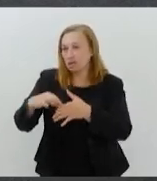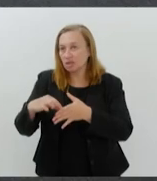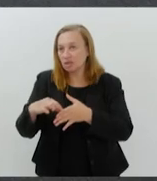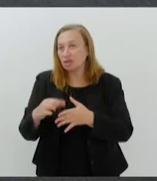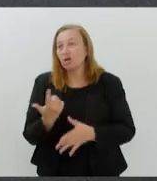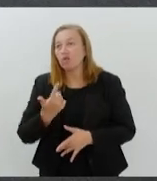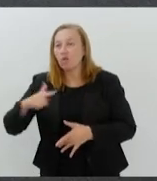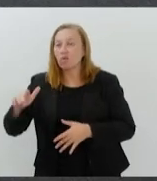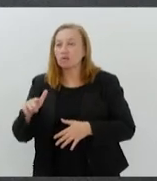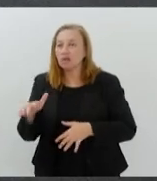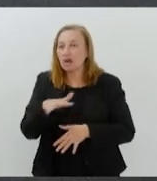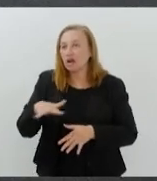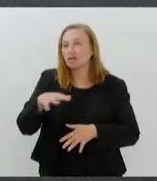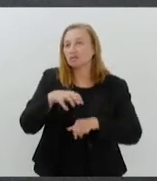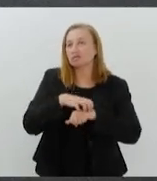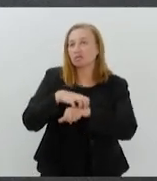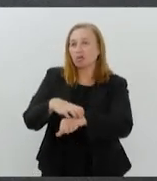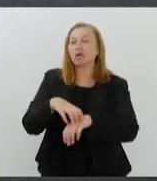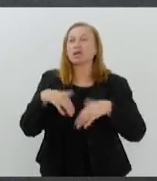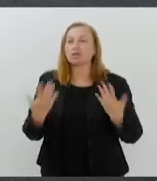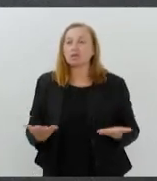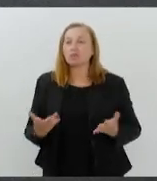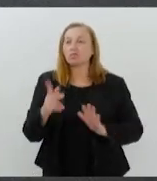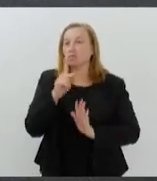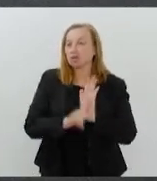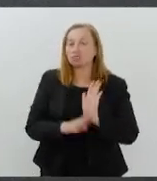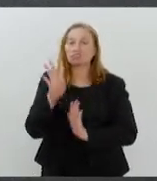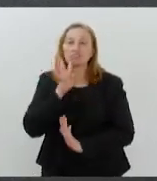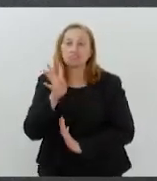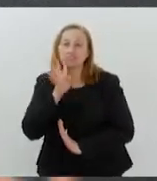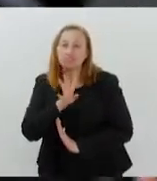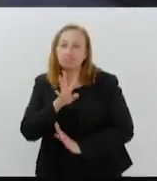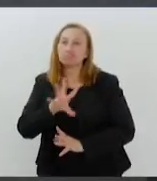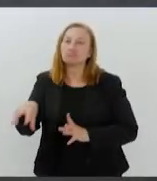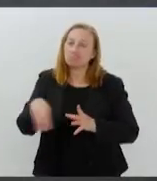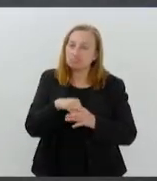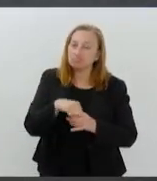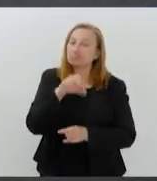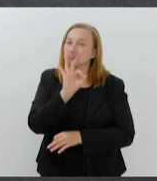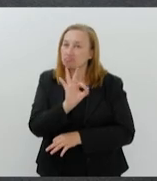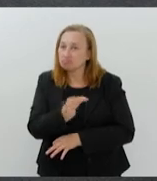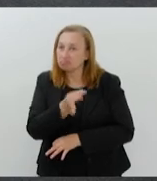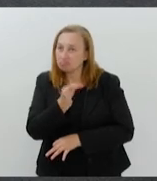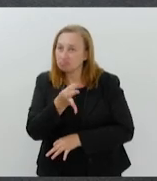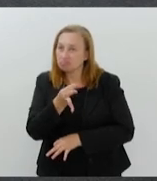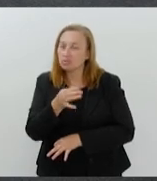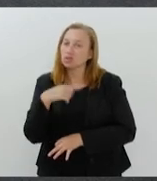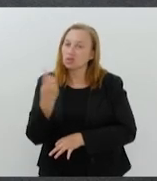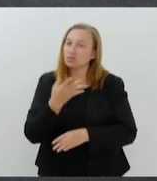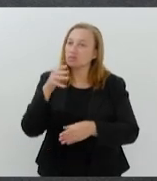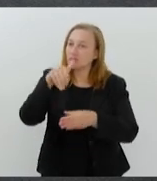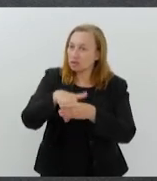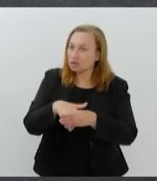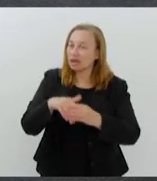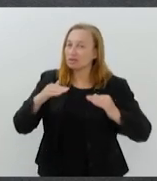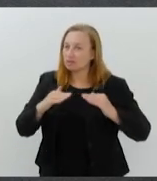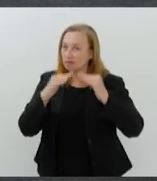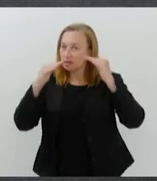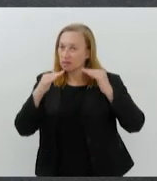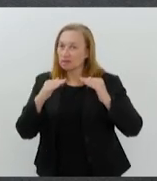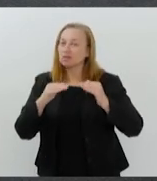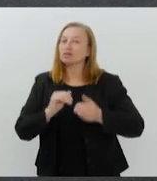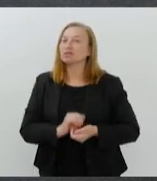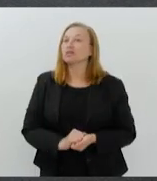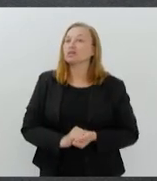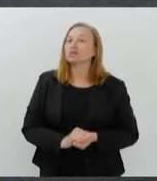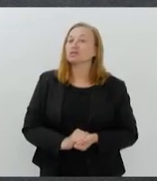outros meios de transporte. Então, é um projeto bacana, é inclusivo, e nós vamos votar